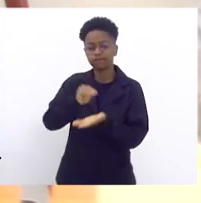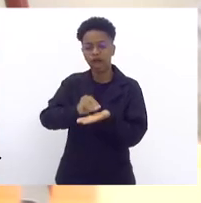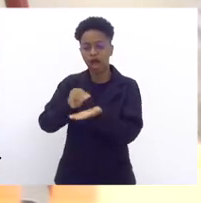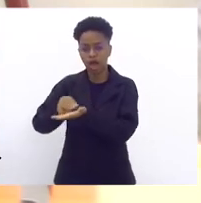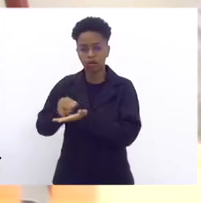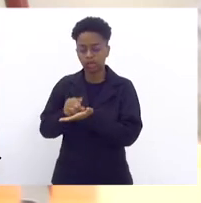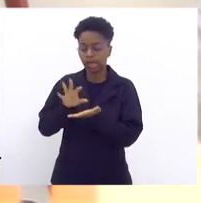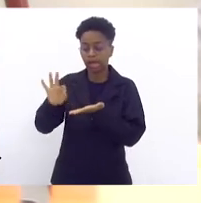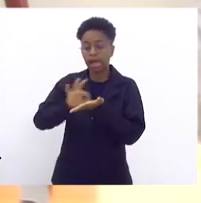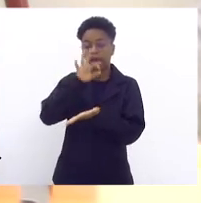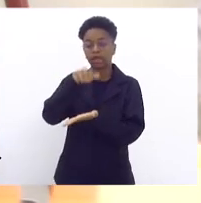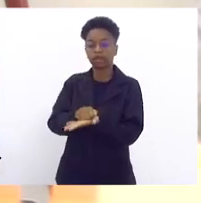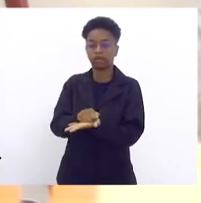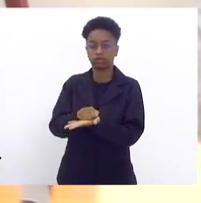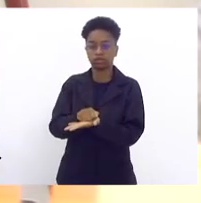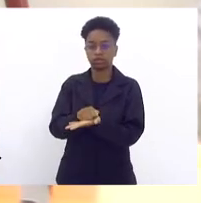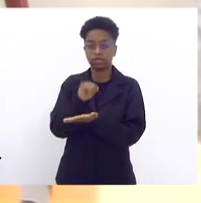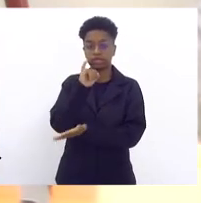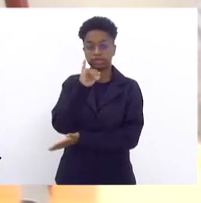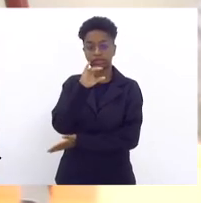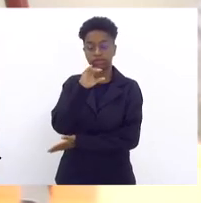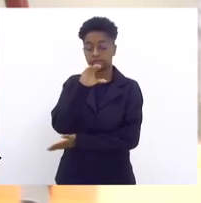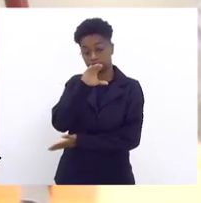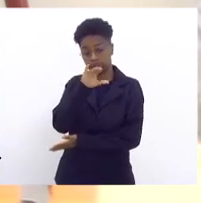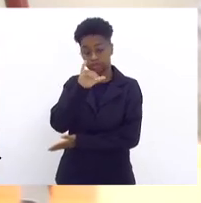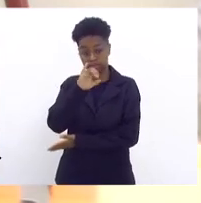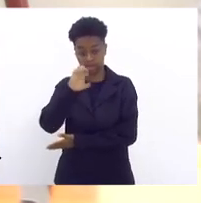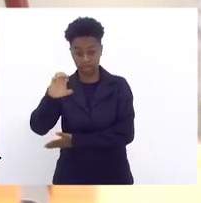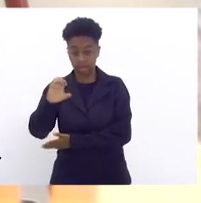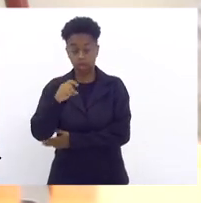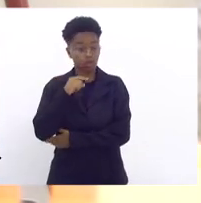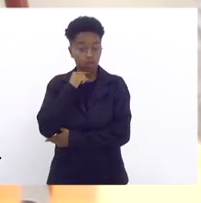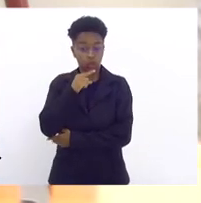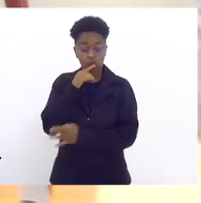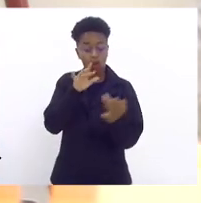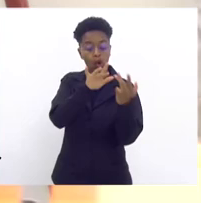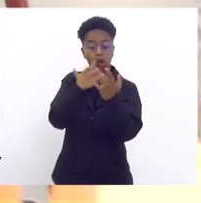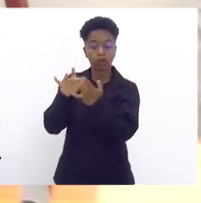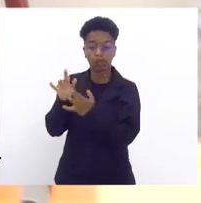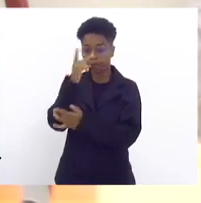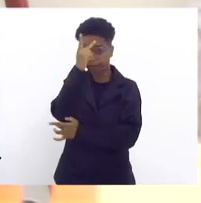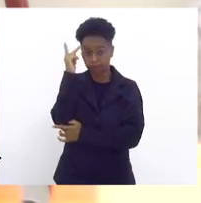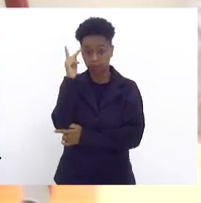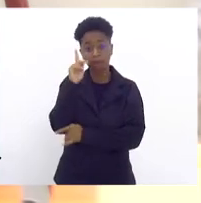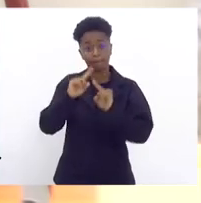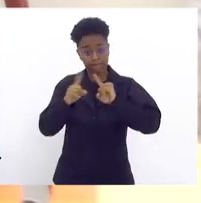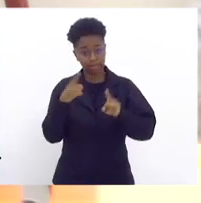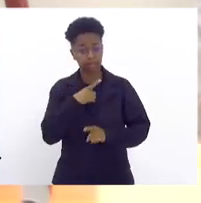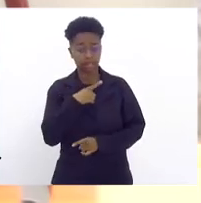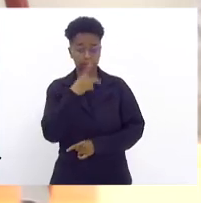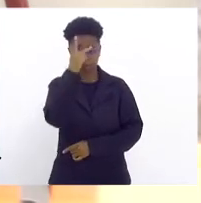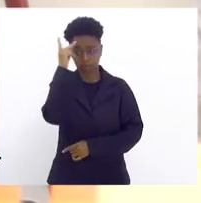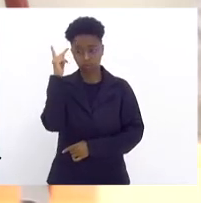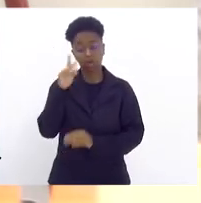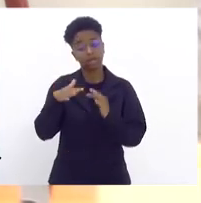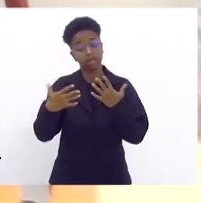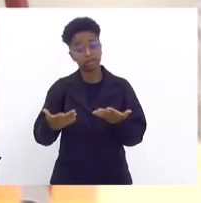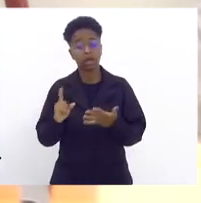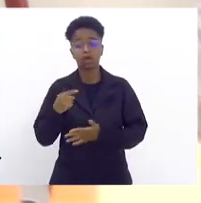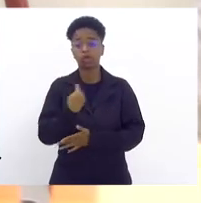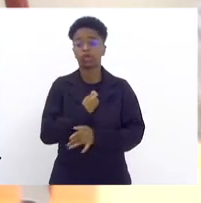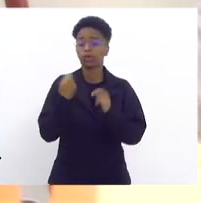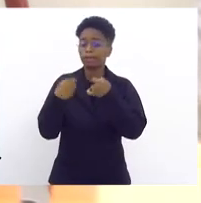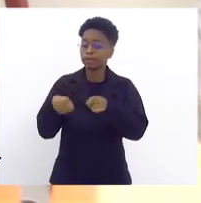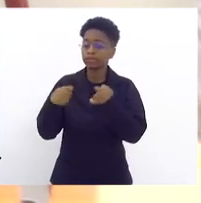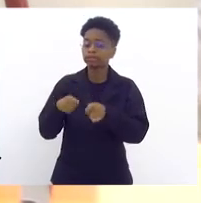cadastro se não consegue acessar as pessoas pois nós temos as pessoas Então nós temos que